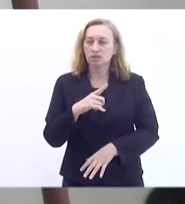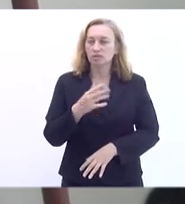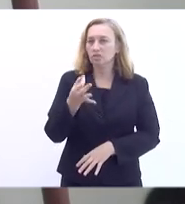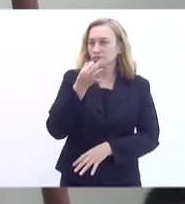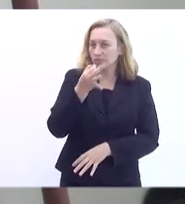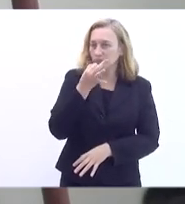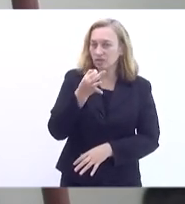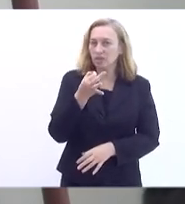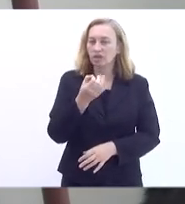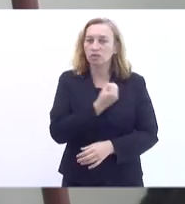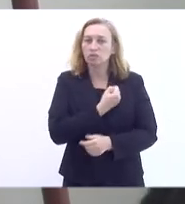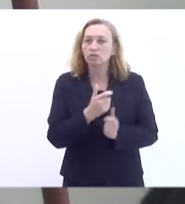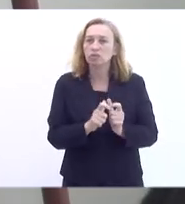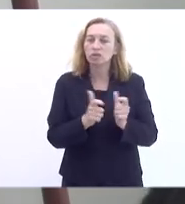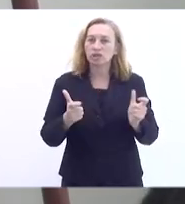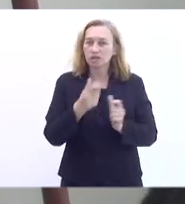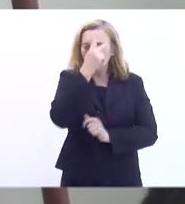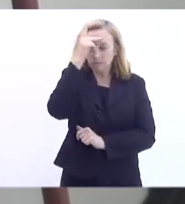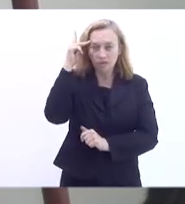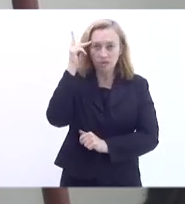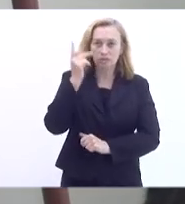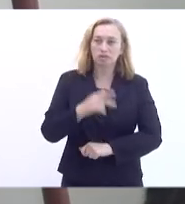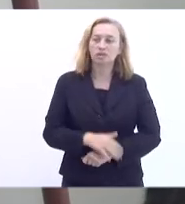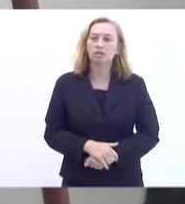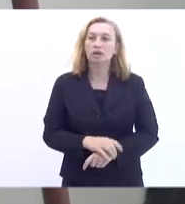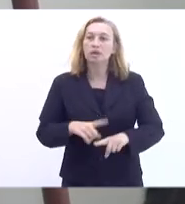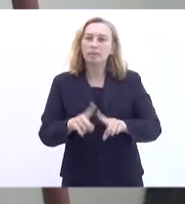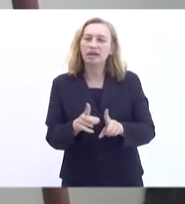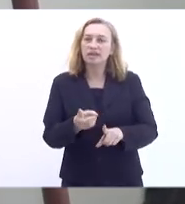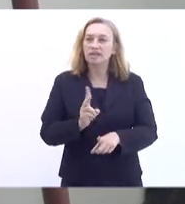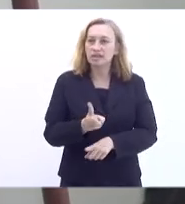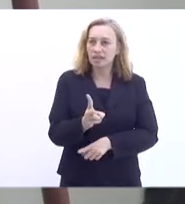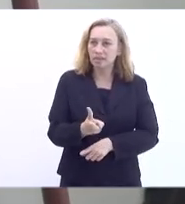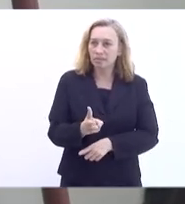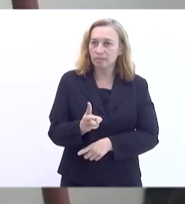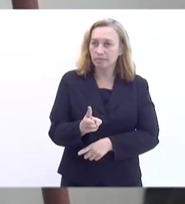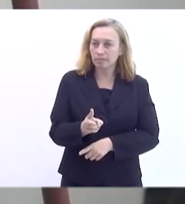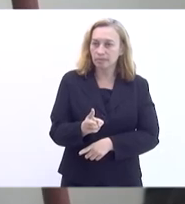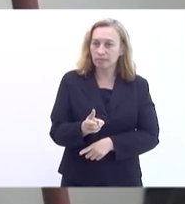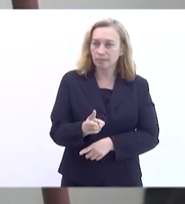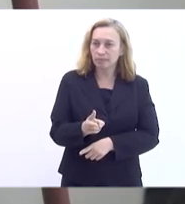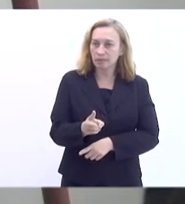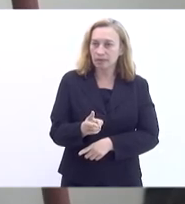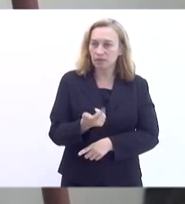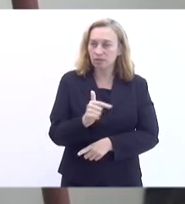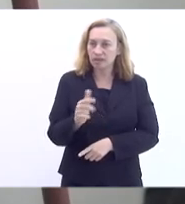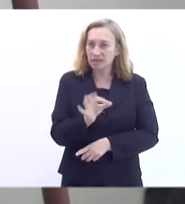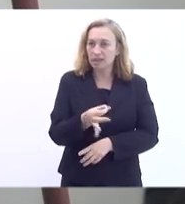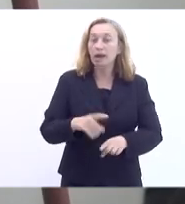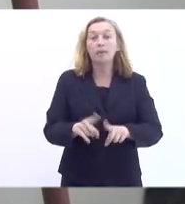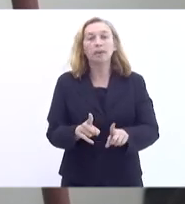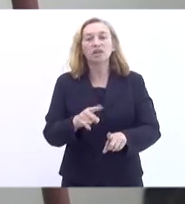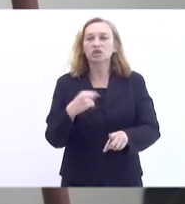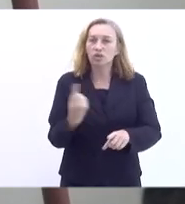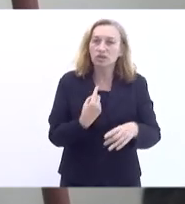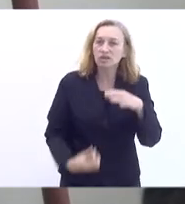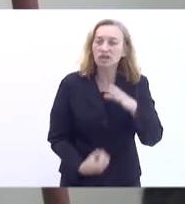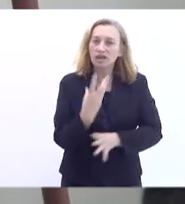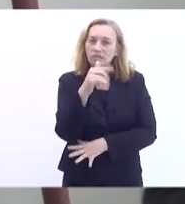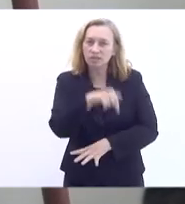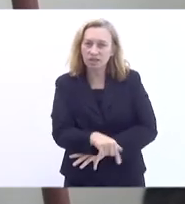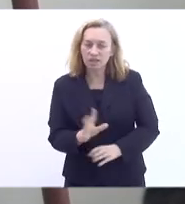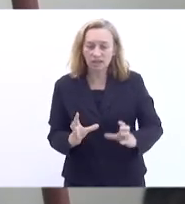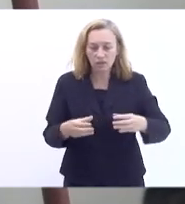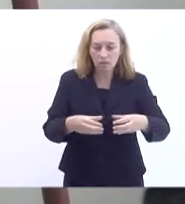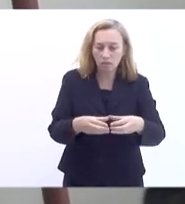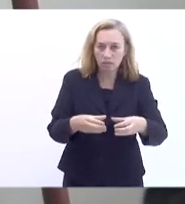era um volume de pessoas imenso vai sempre abstrato nunca se tinha delimitado Nós criamos aqui aprovado